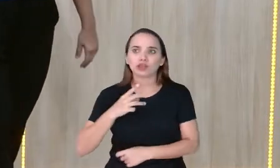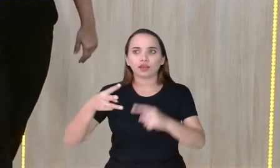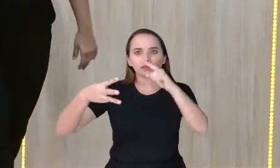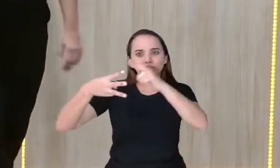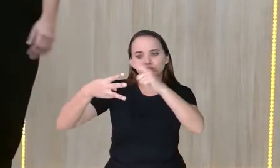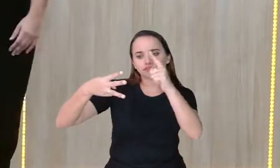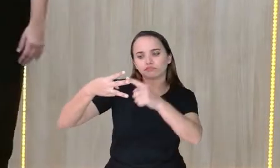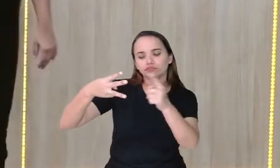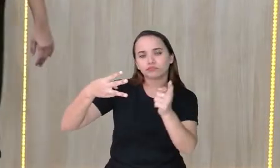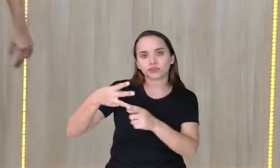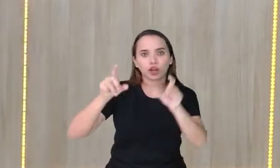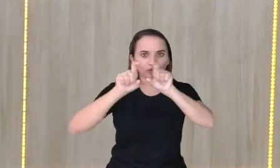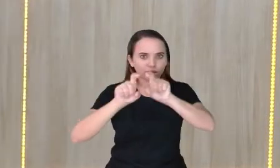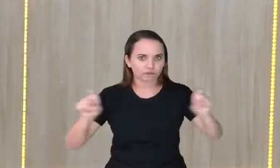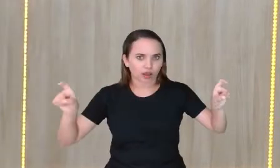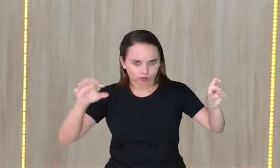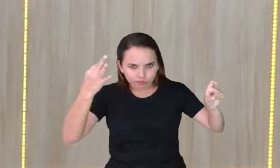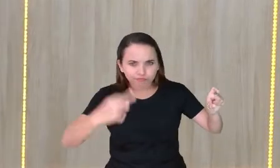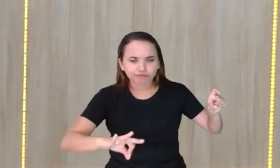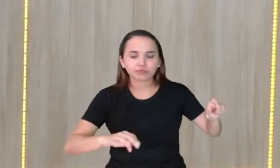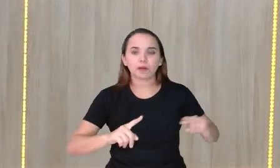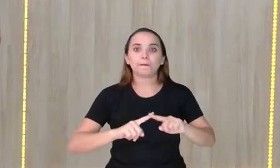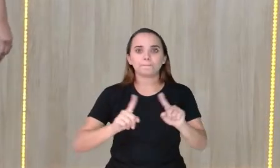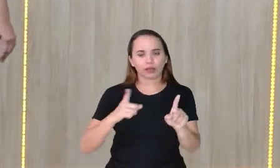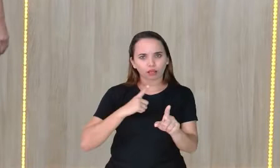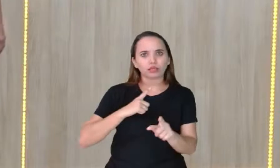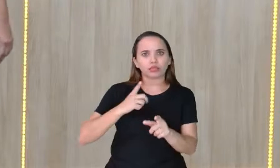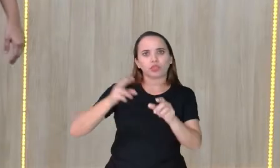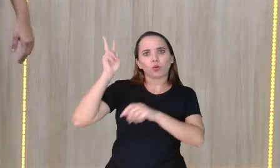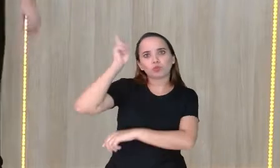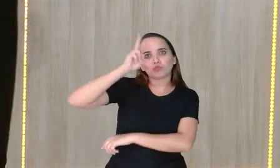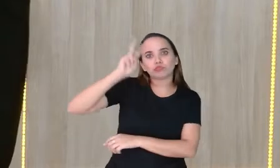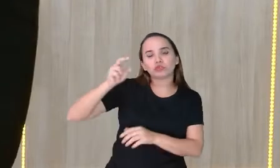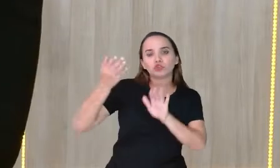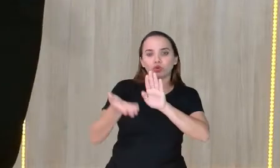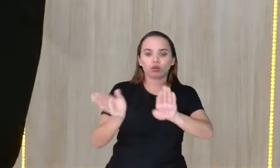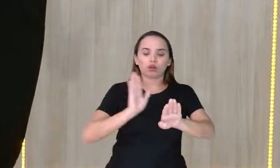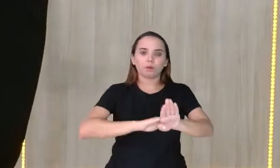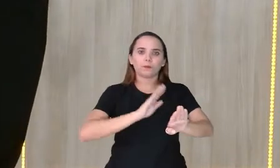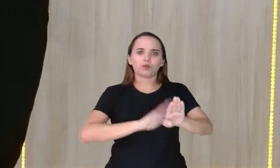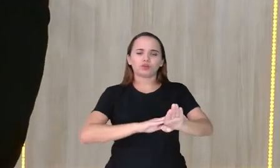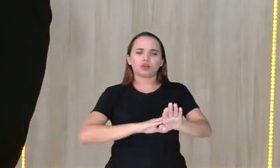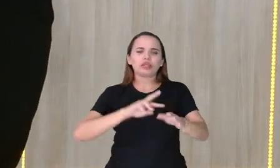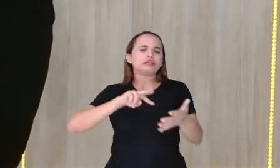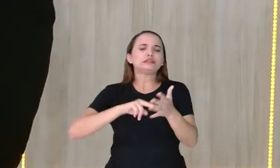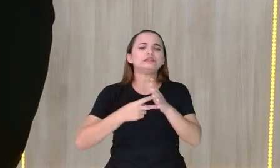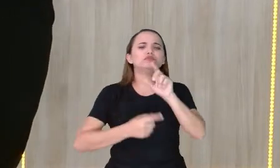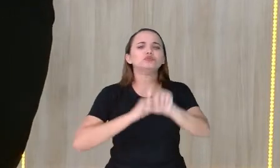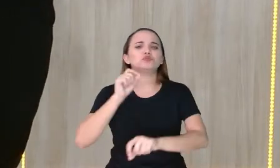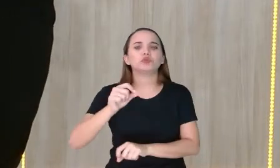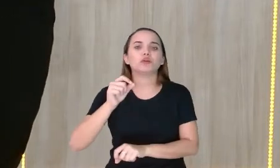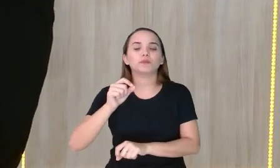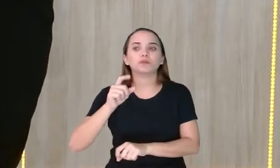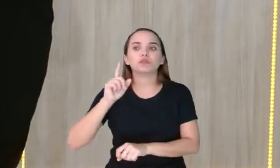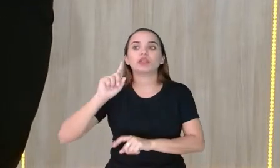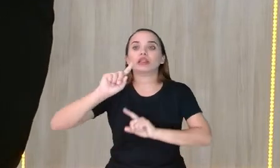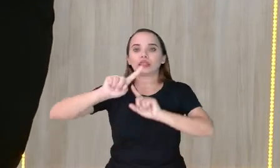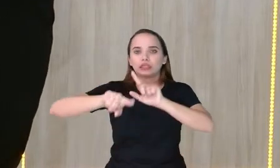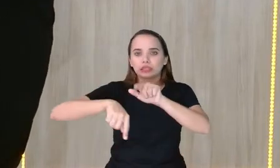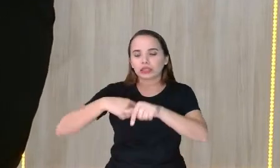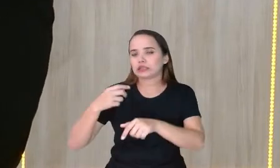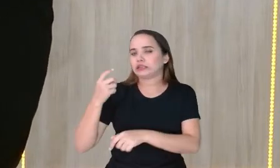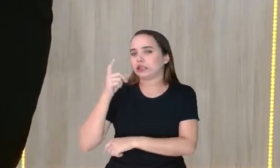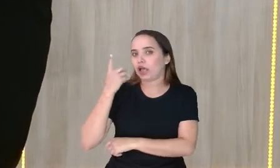trás. Ora, depois de 2 anos, separaram-se. Se separaram-se é porque ficaram juntos por 2 anos. Então, aqui a gente já tem